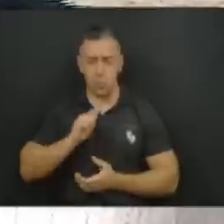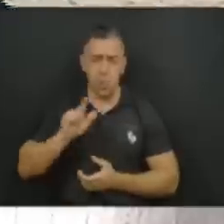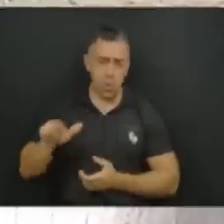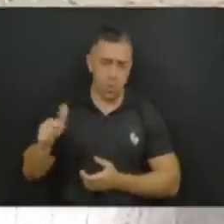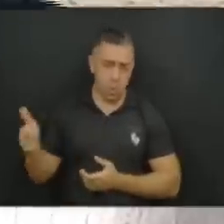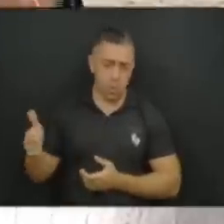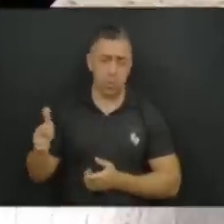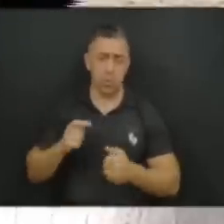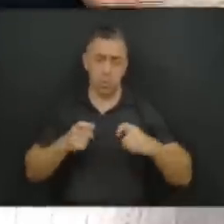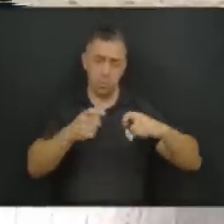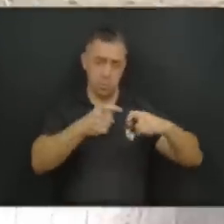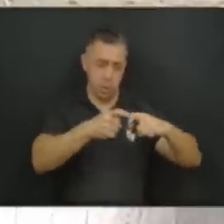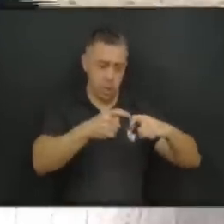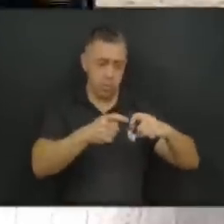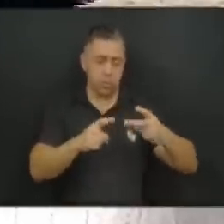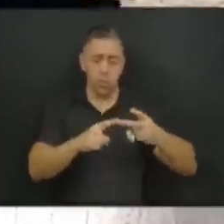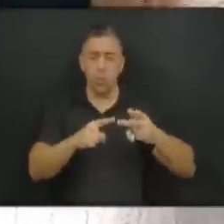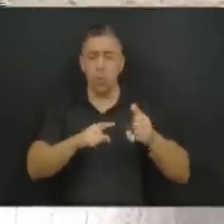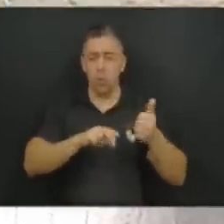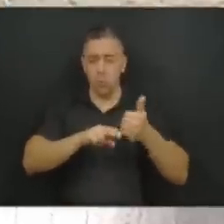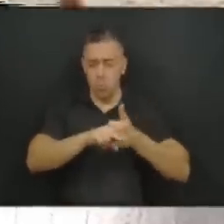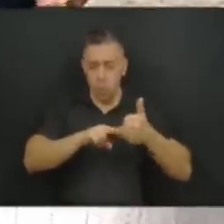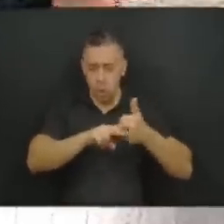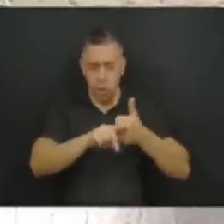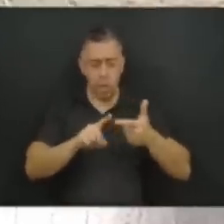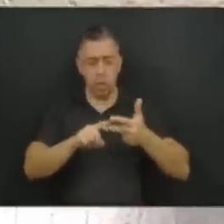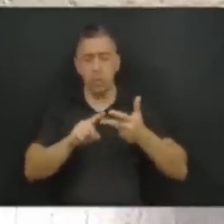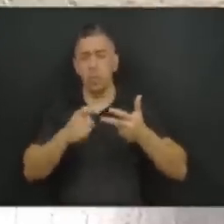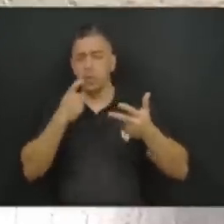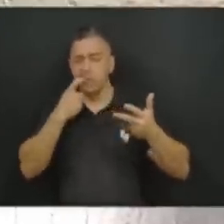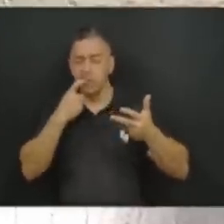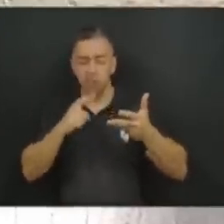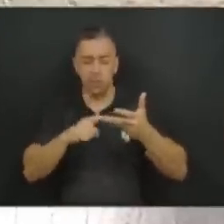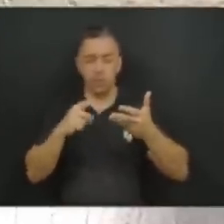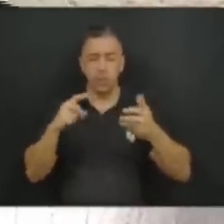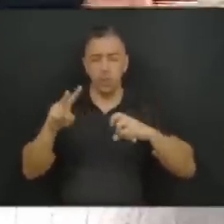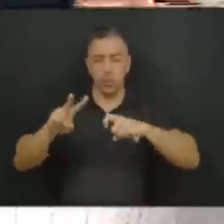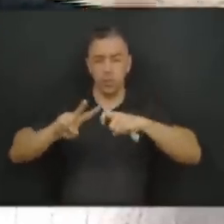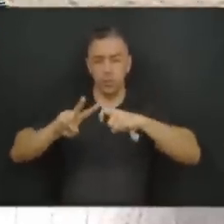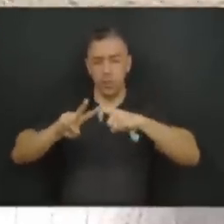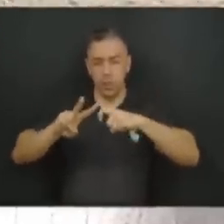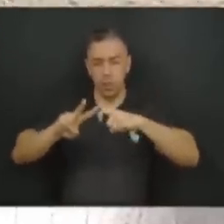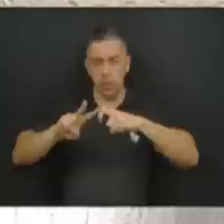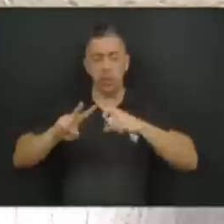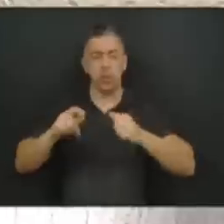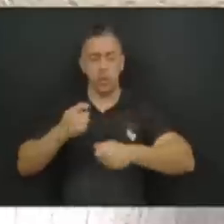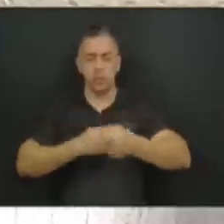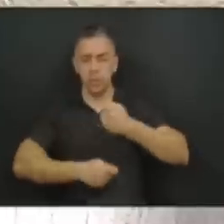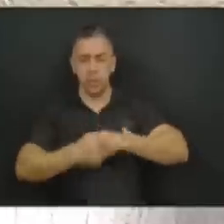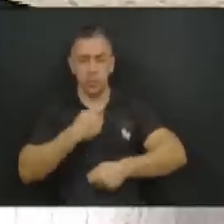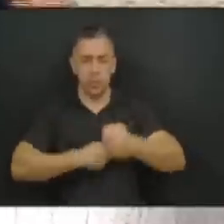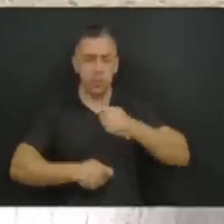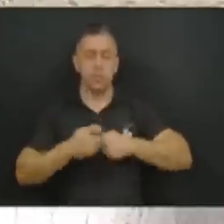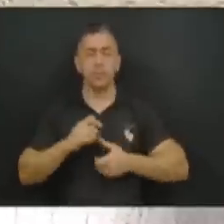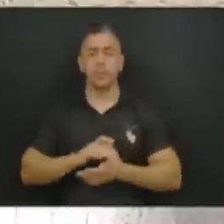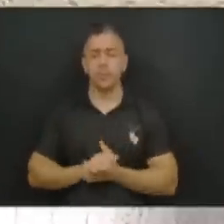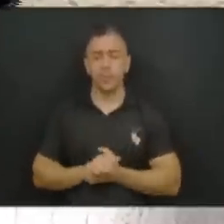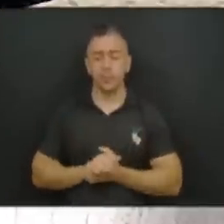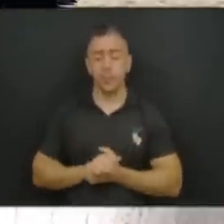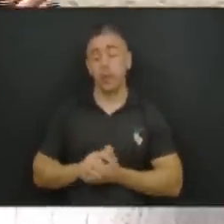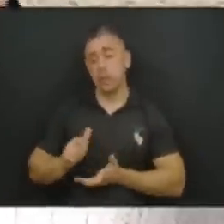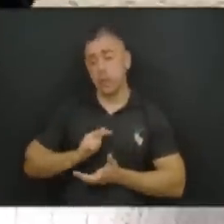outros quadros oficiais médicos oficiais bioquímicos dentista veterinário tem vários de administração e